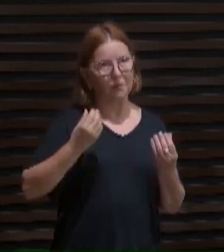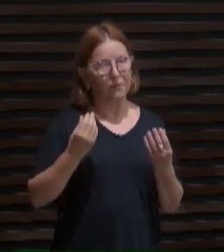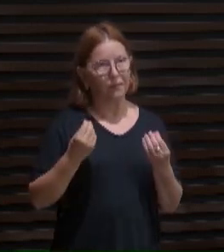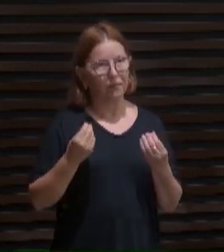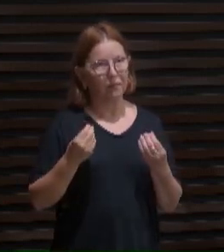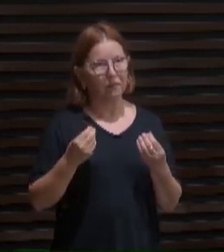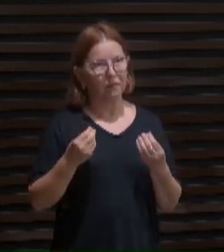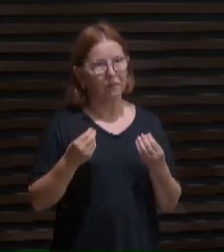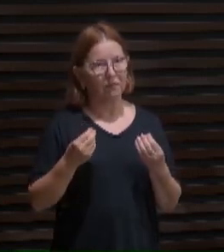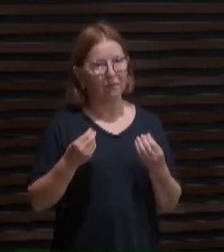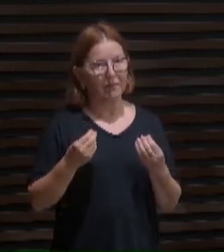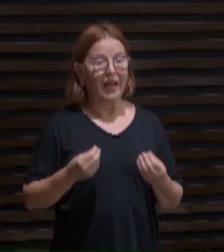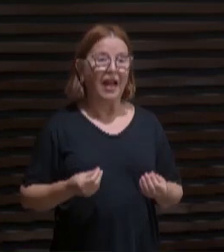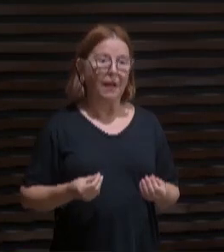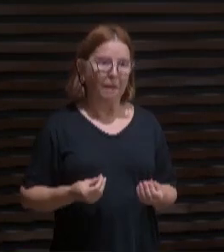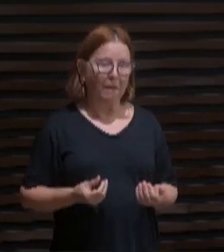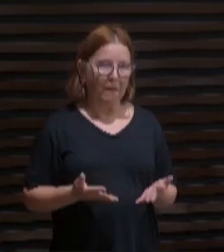ganha muito menos do que o homem.